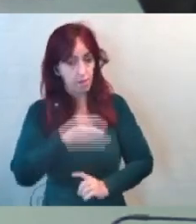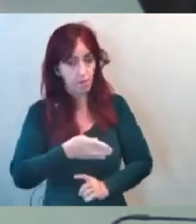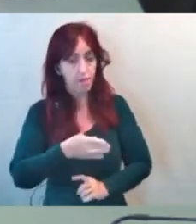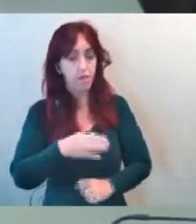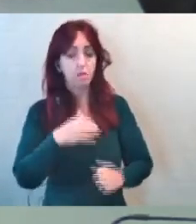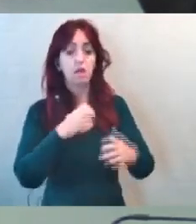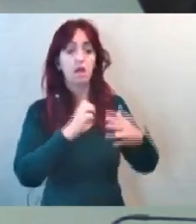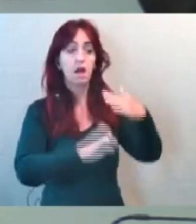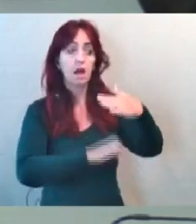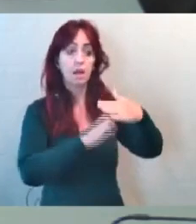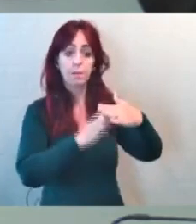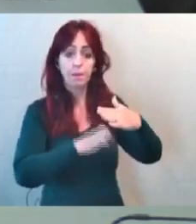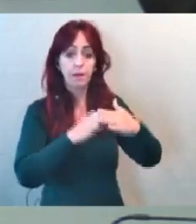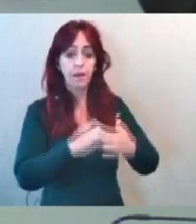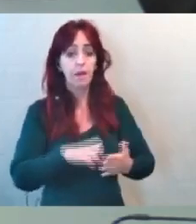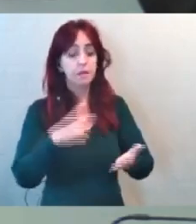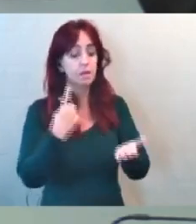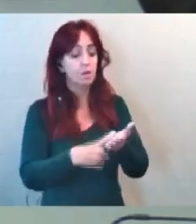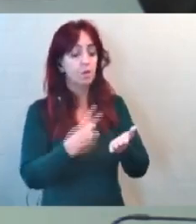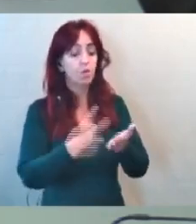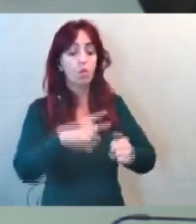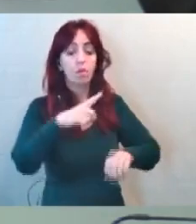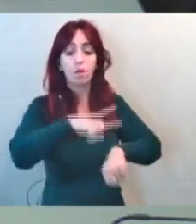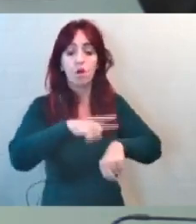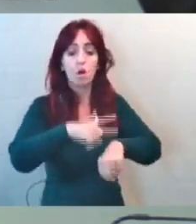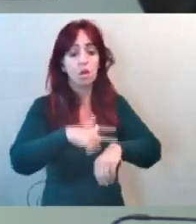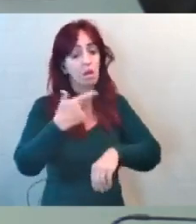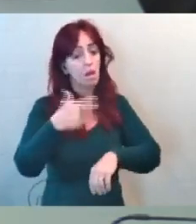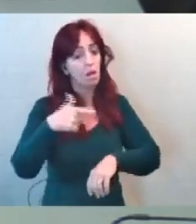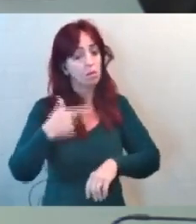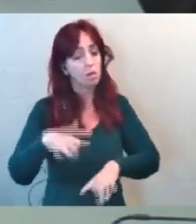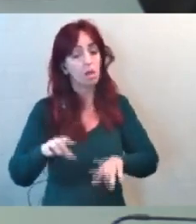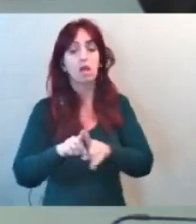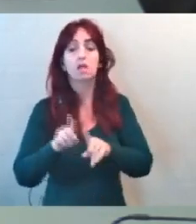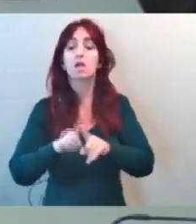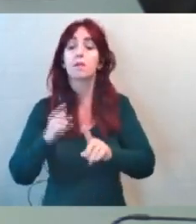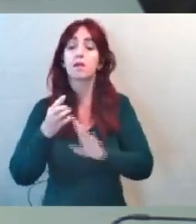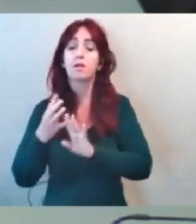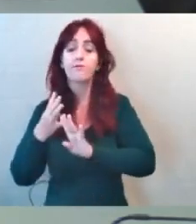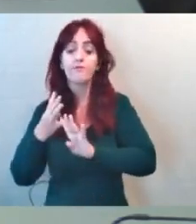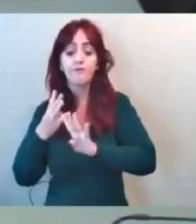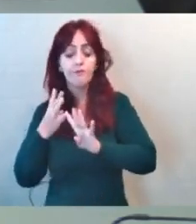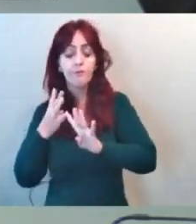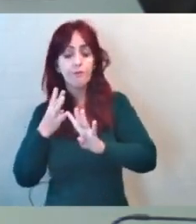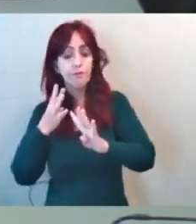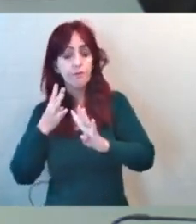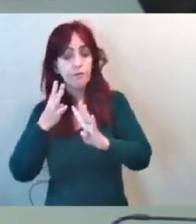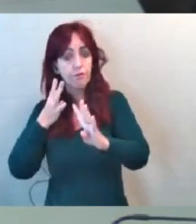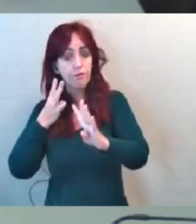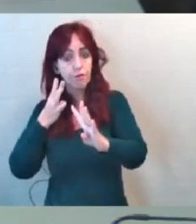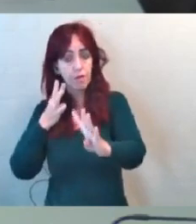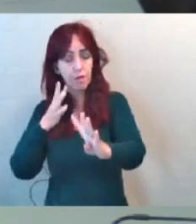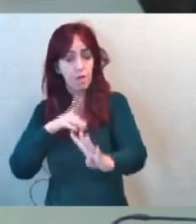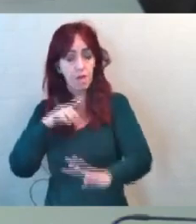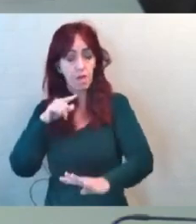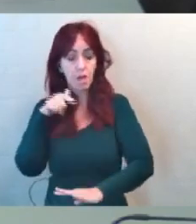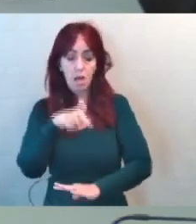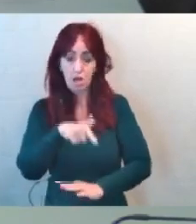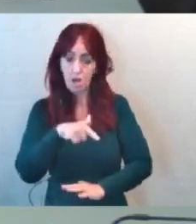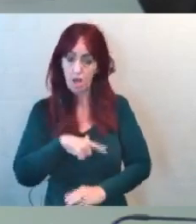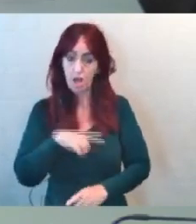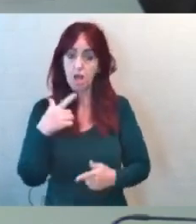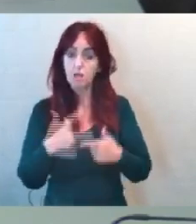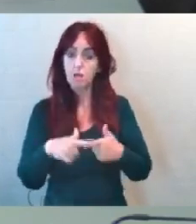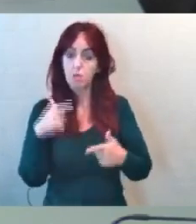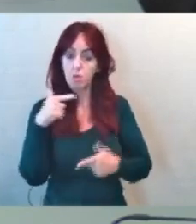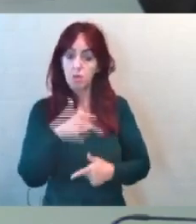tem descumprido os horários, não tem, as pessoas assim, está tendo uma fila gigantesca lá. A situação não está de melhora, como o senhor disse aqui,